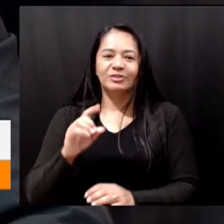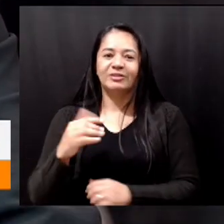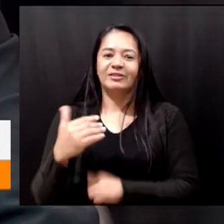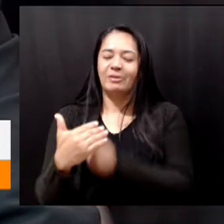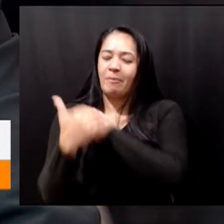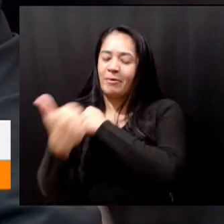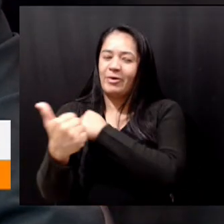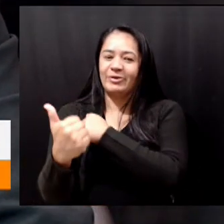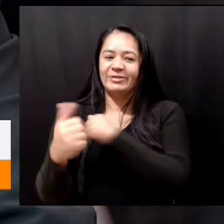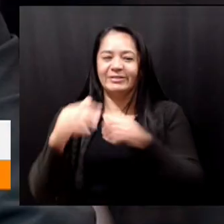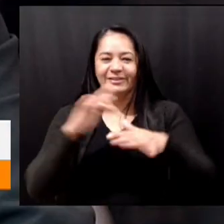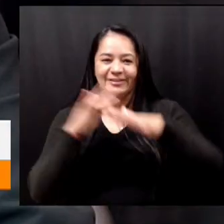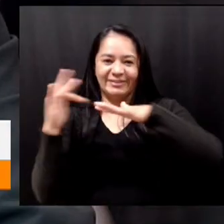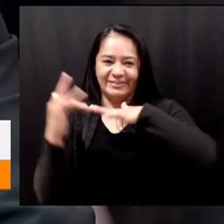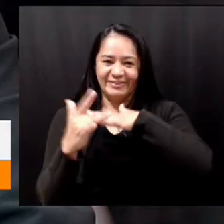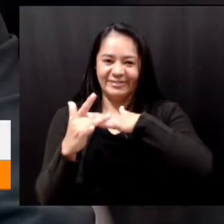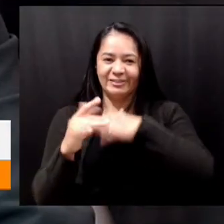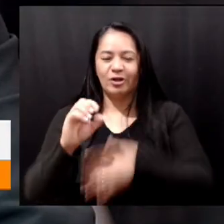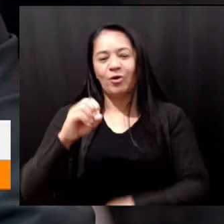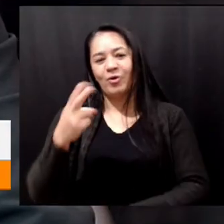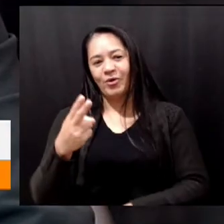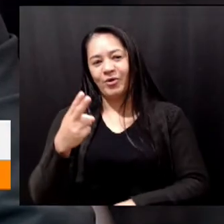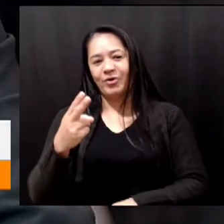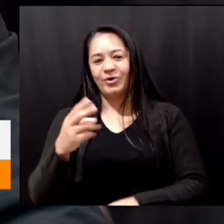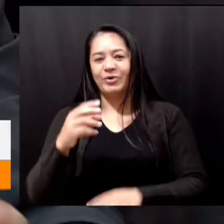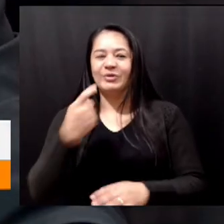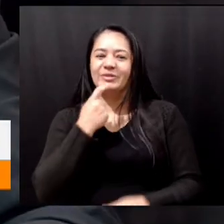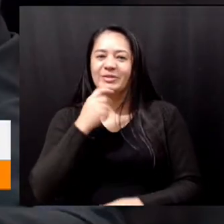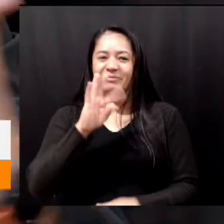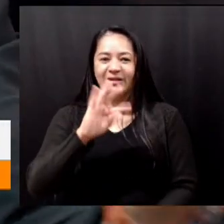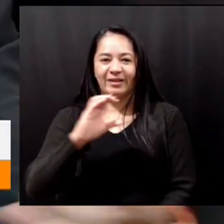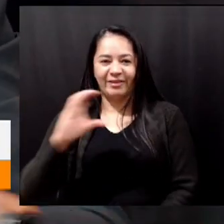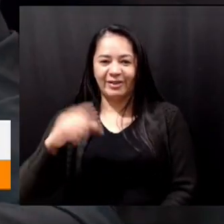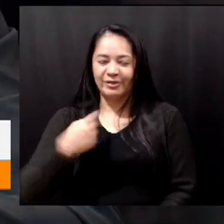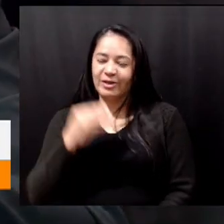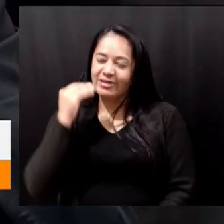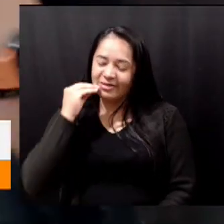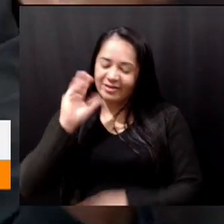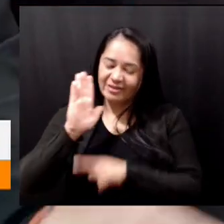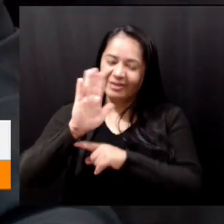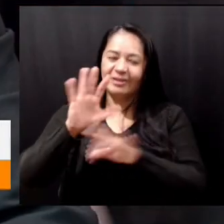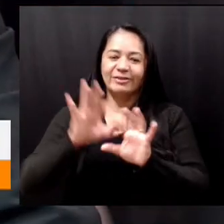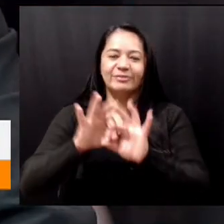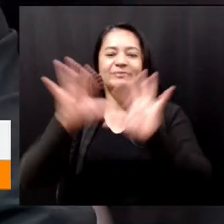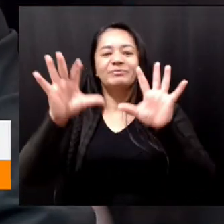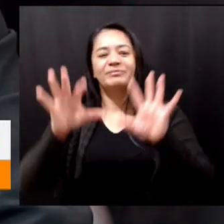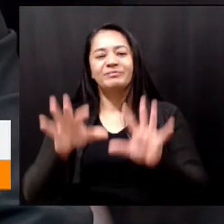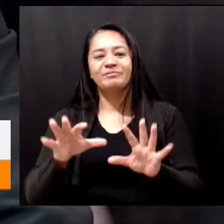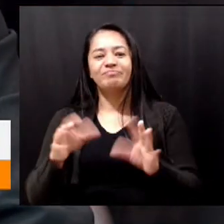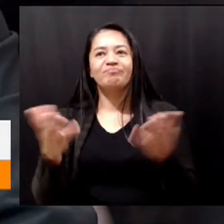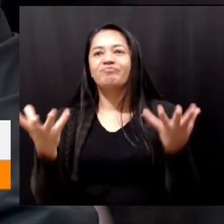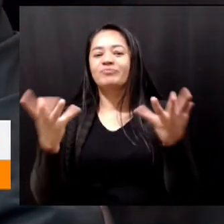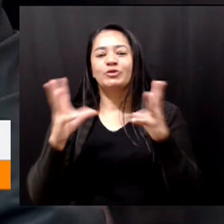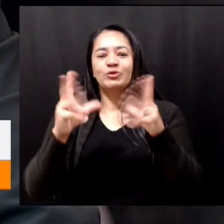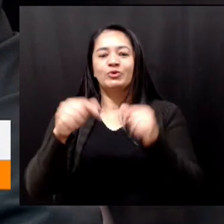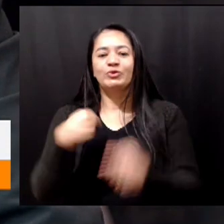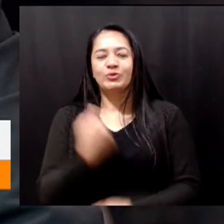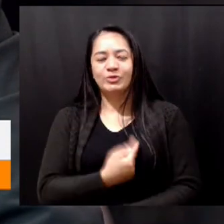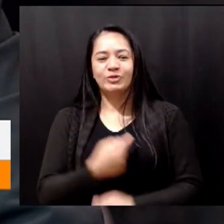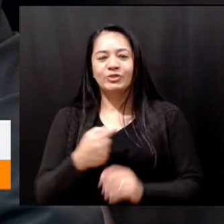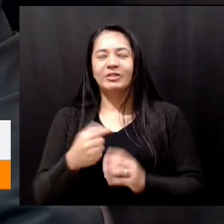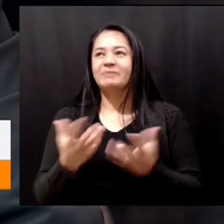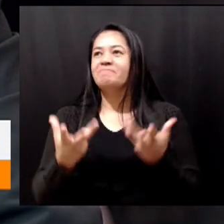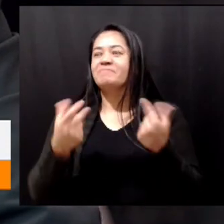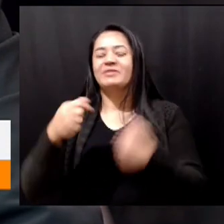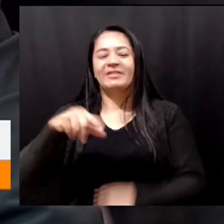sociais ou no Campinas Tech lá, que a gente tenta ajudar e disponibilizar tudo isso que a gente tem de incrível aqui em Campinas aí